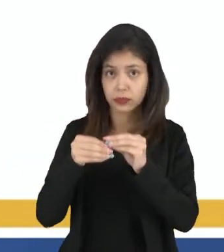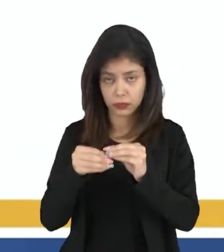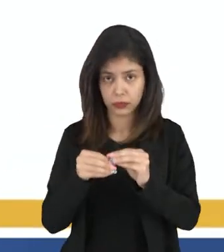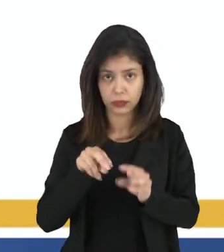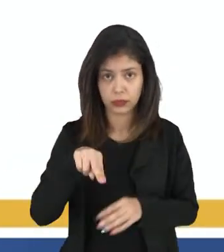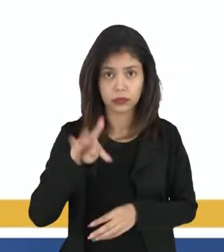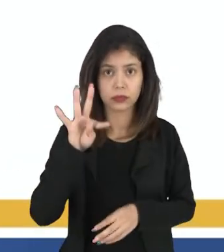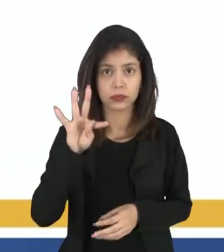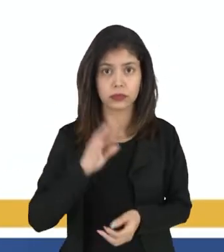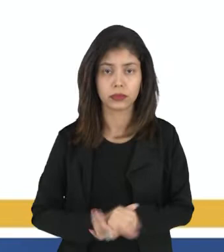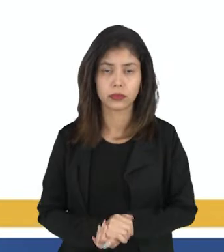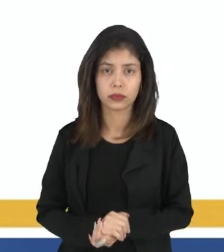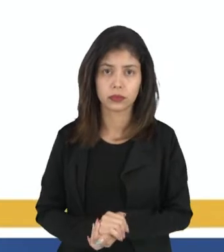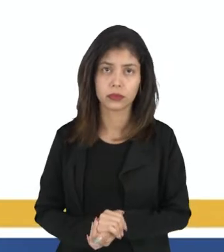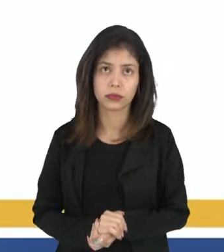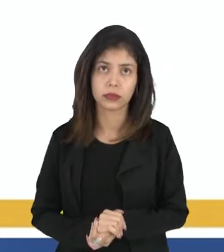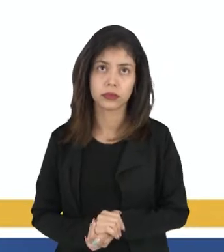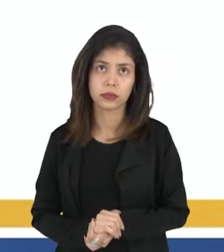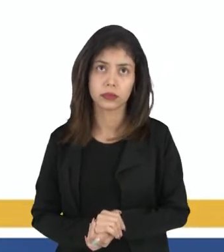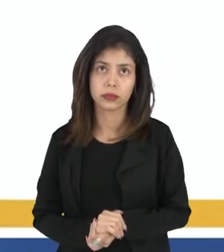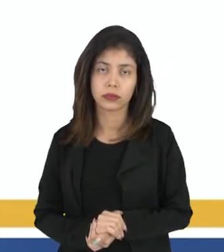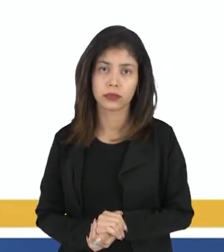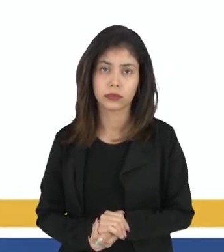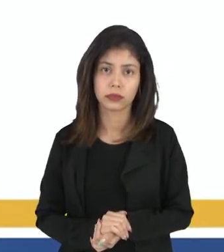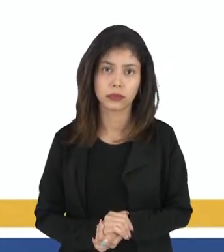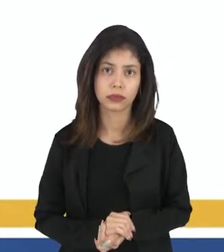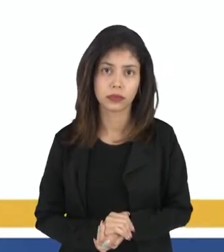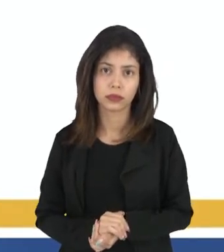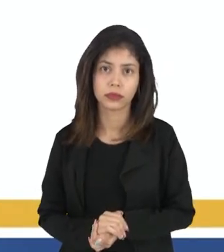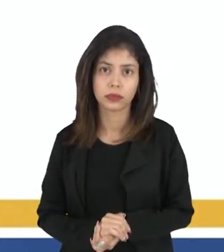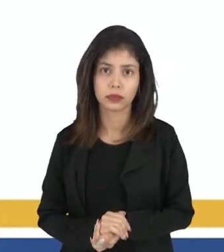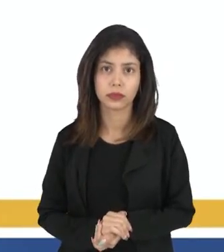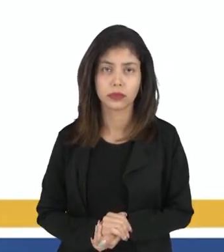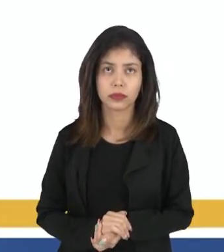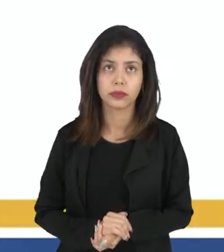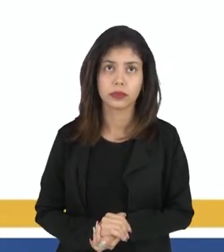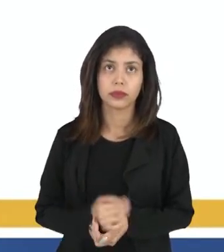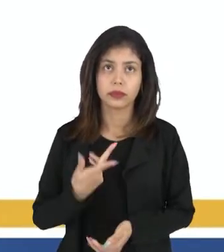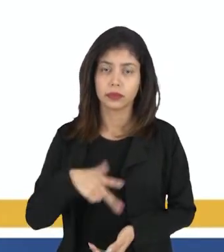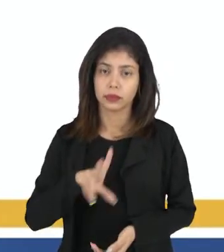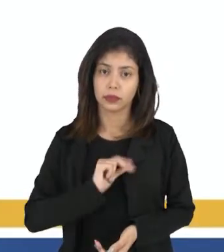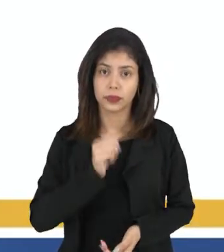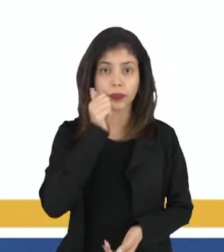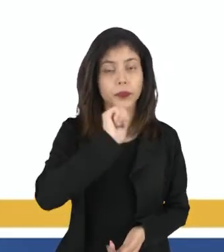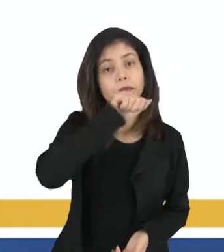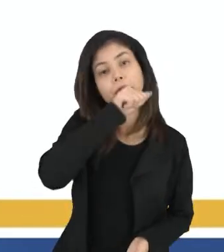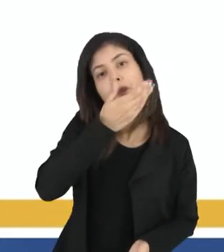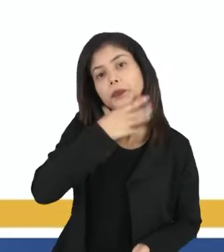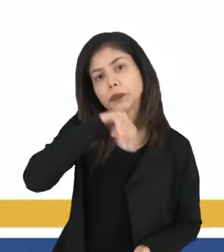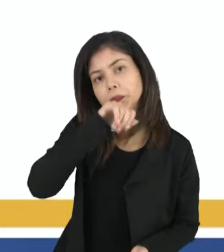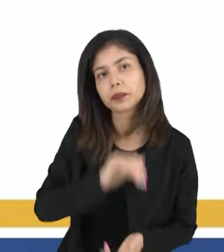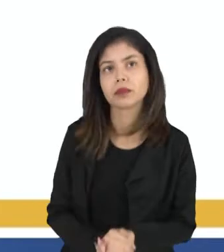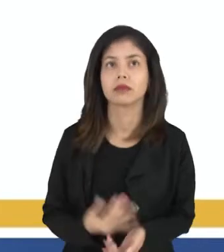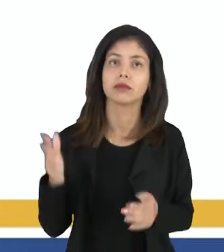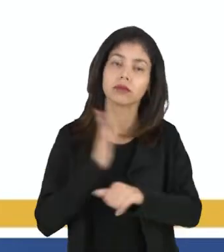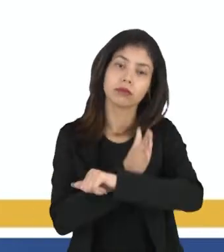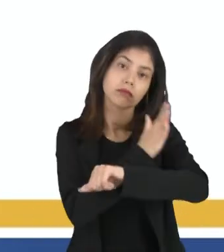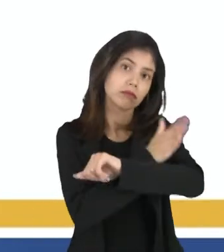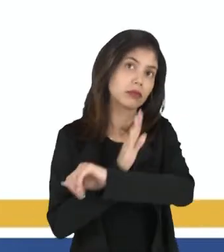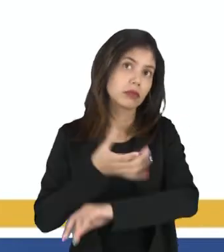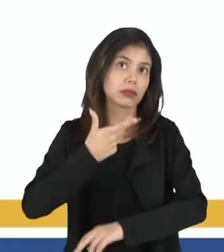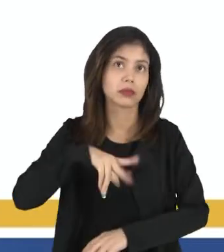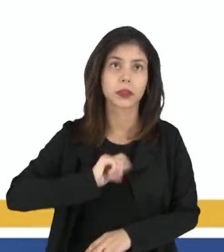o not. My parents have not visited Portugal yet. Meus pais não visitaram